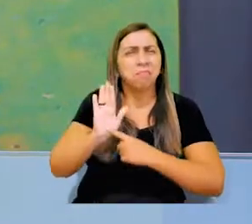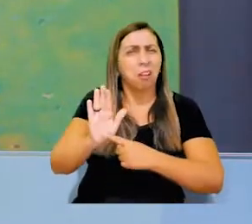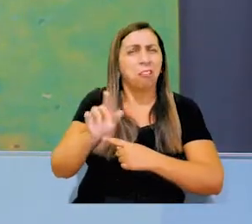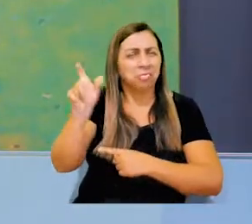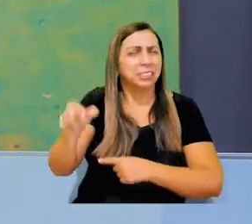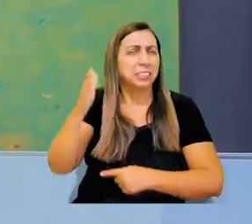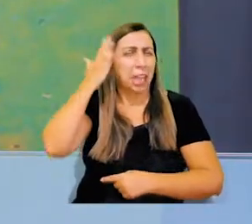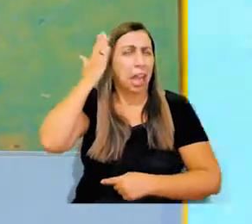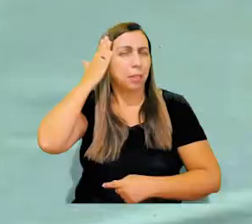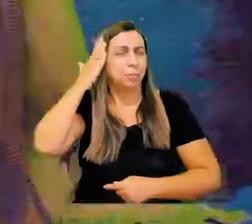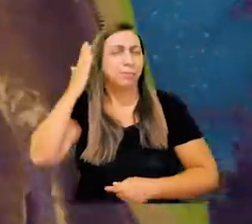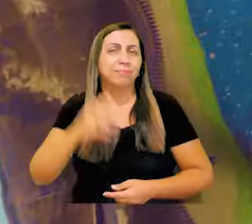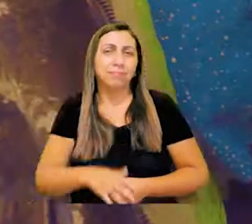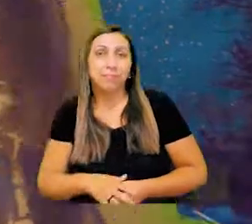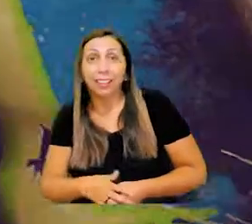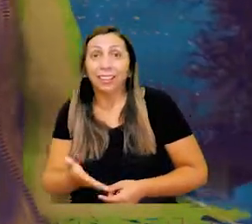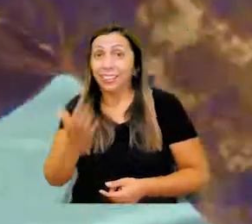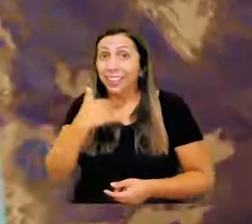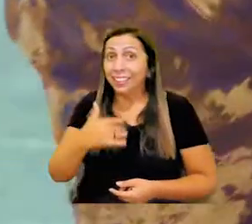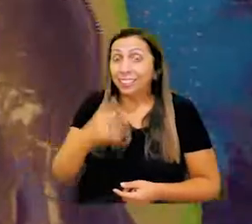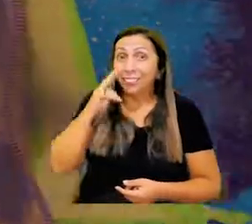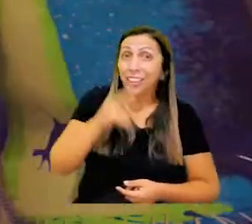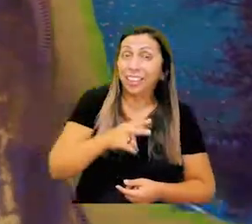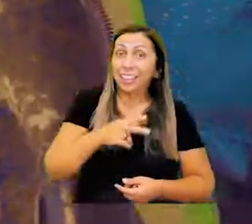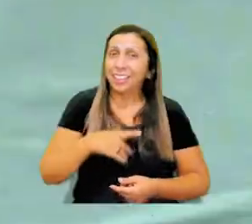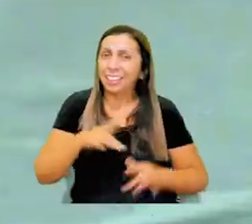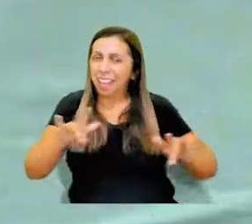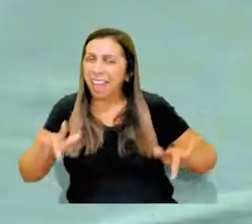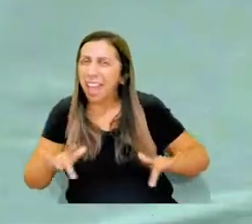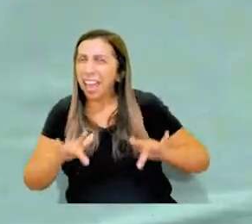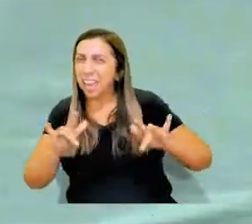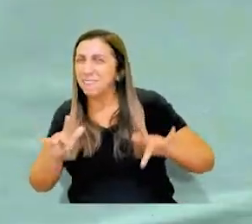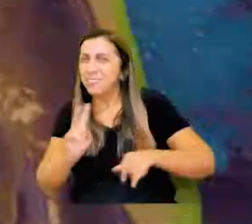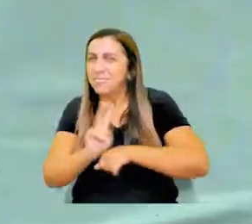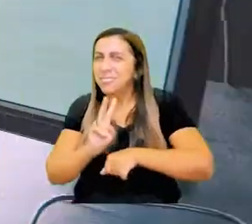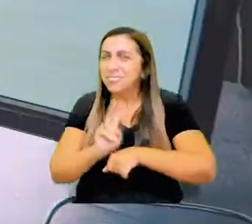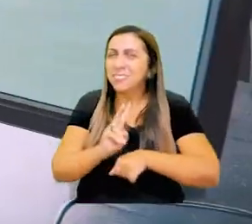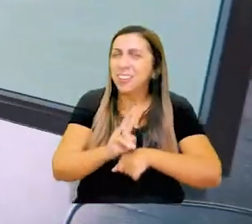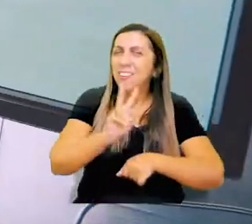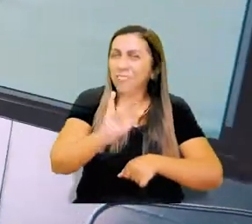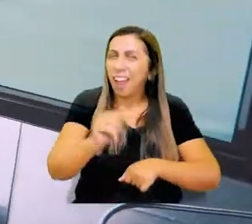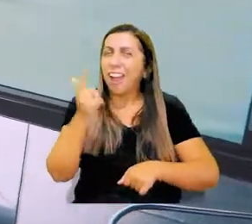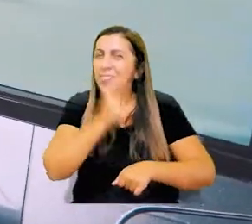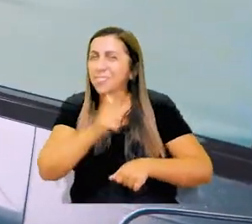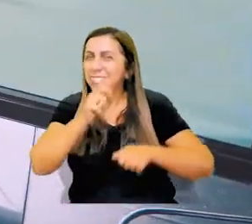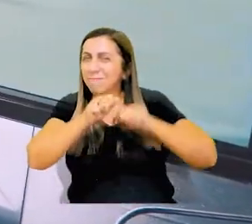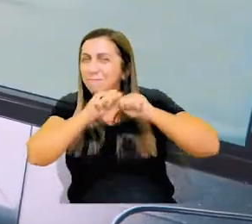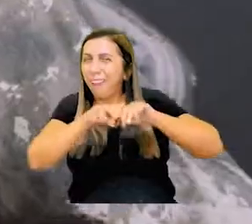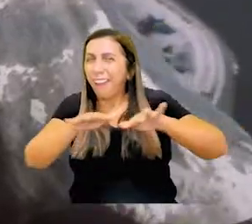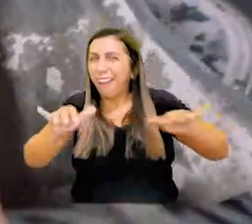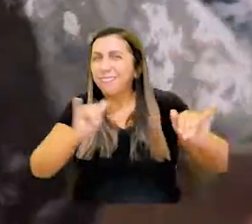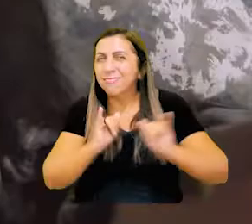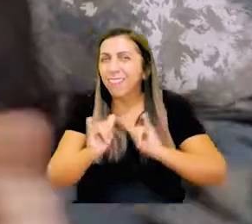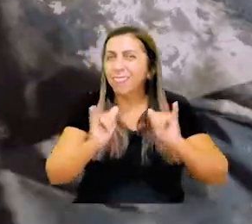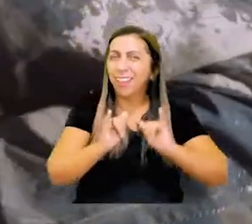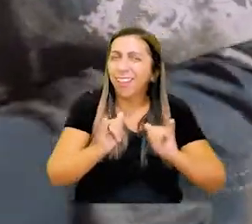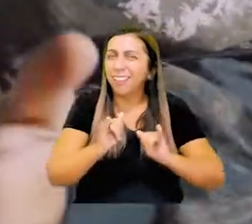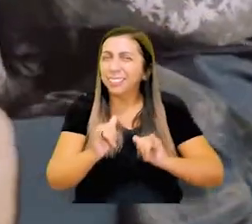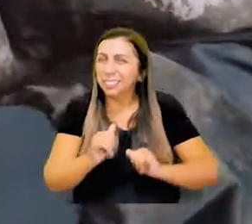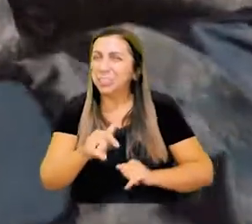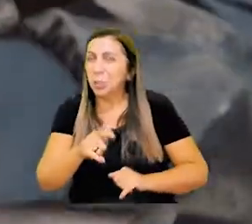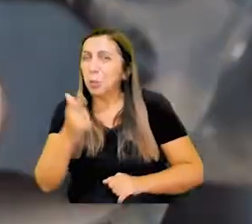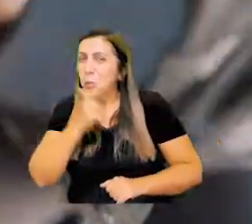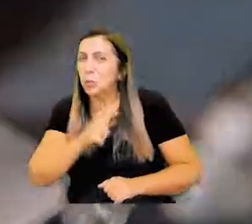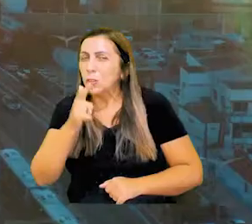Rap, que os meninos sabem. Se liga aí na previsão do rap. Vixe, pivete, vai ter essa chuva aí mesmo. Mas tá rocheda,